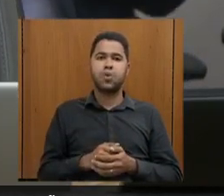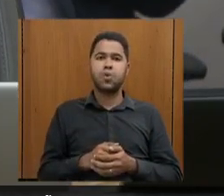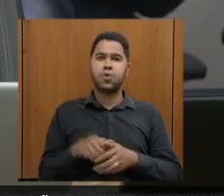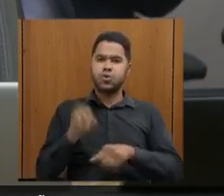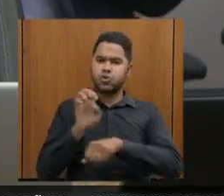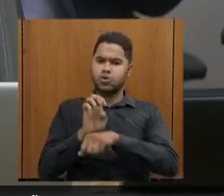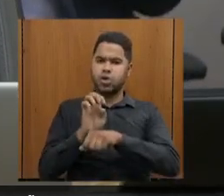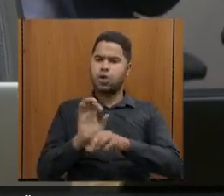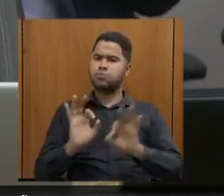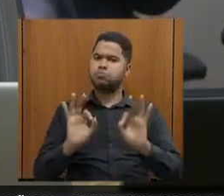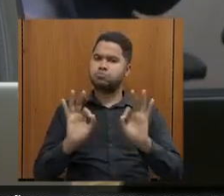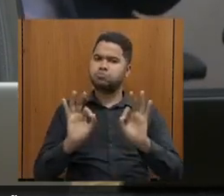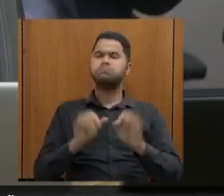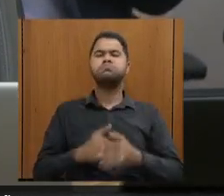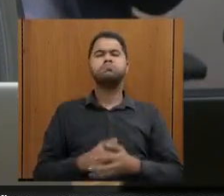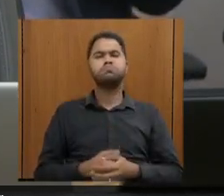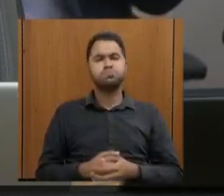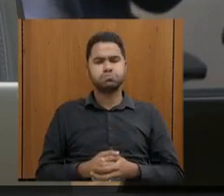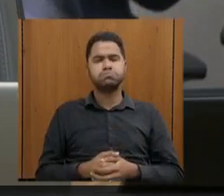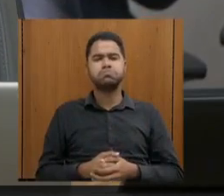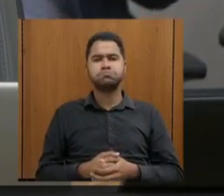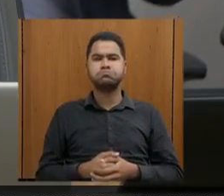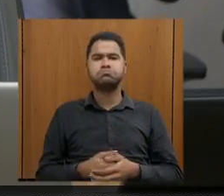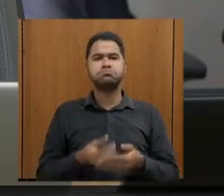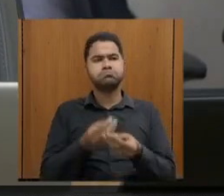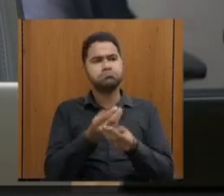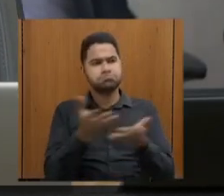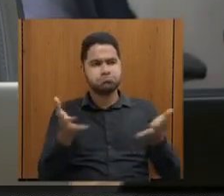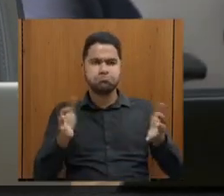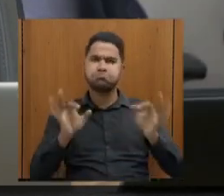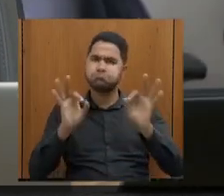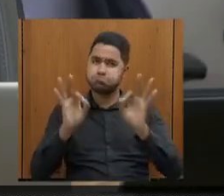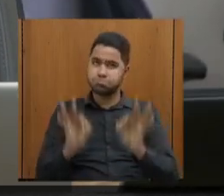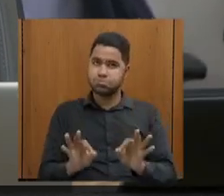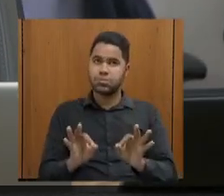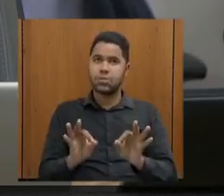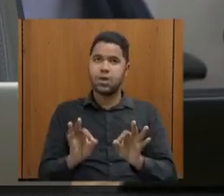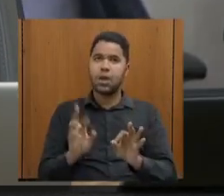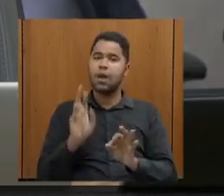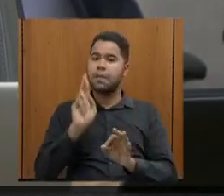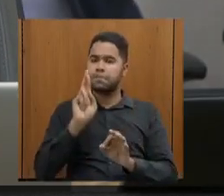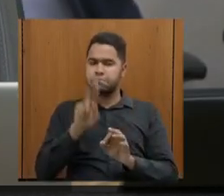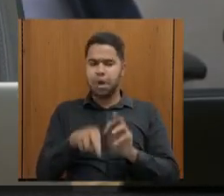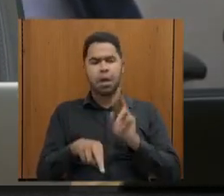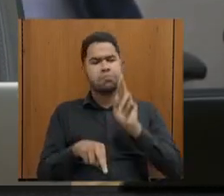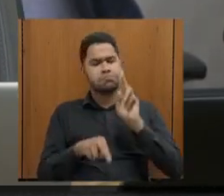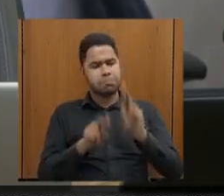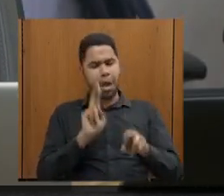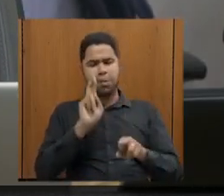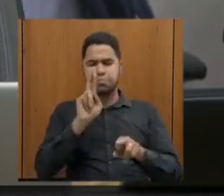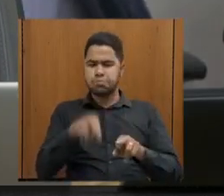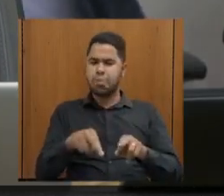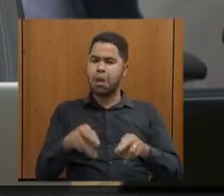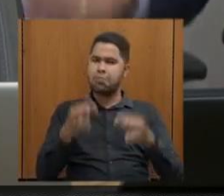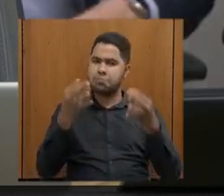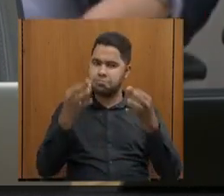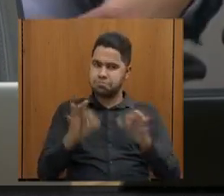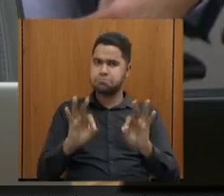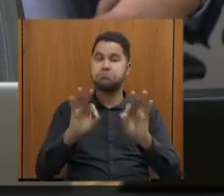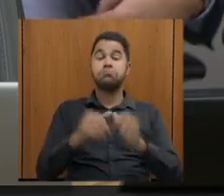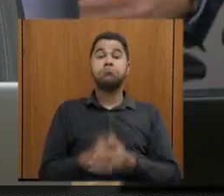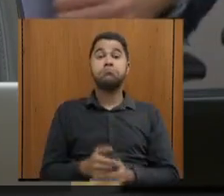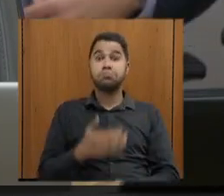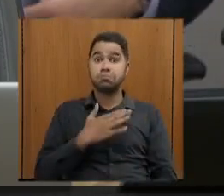um estado que tem trazido a eficiência aos resultados e para mim